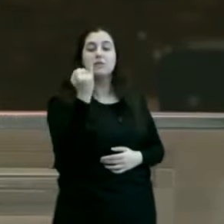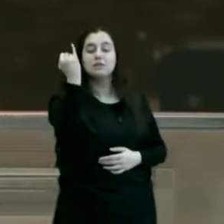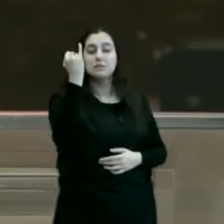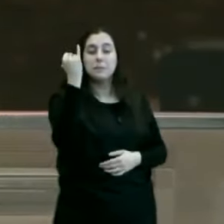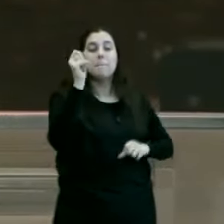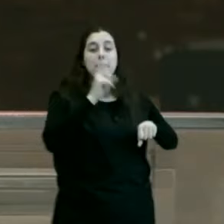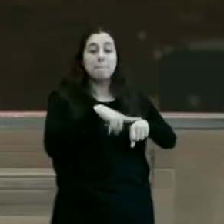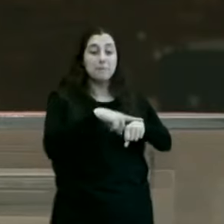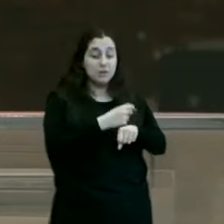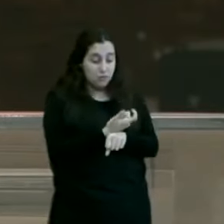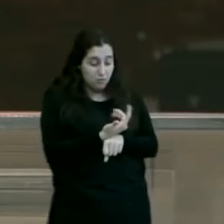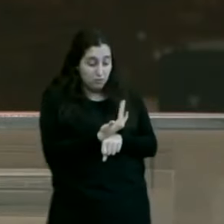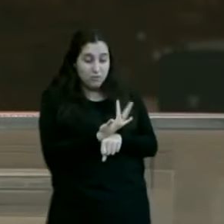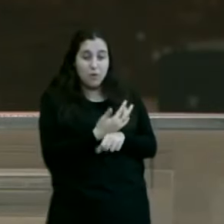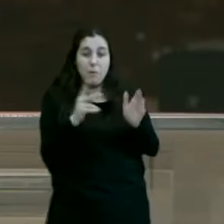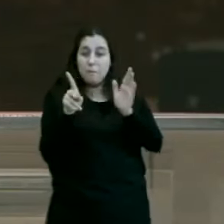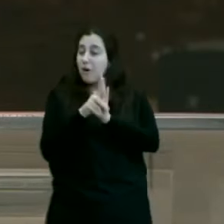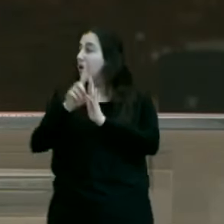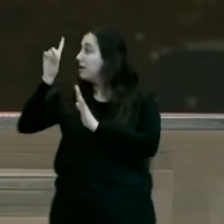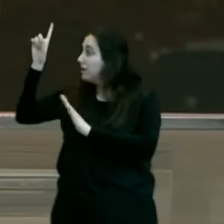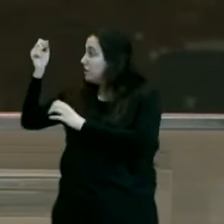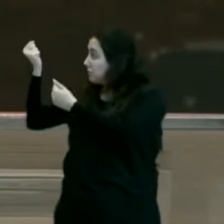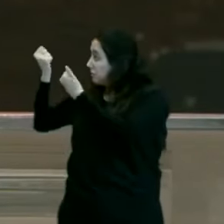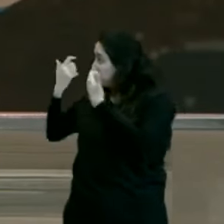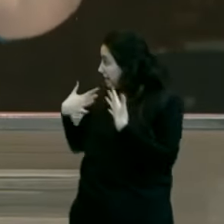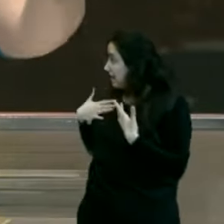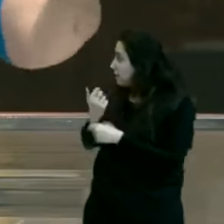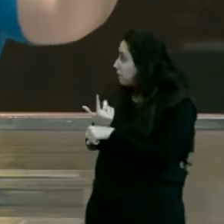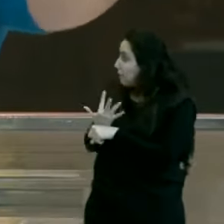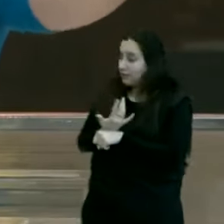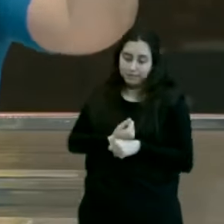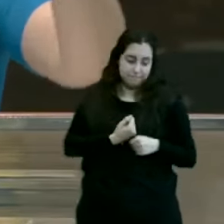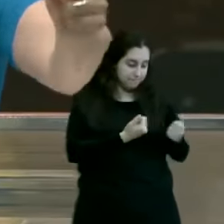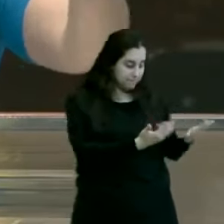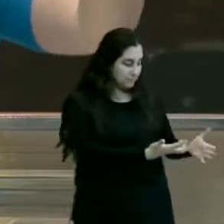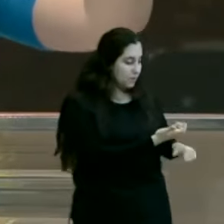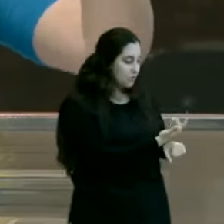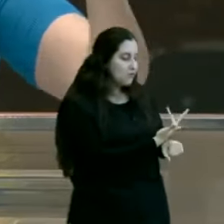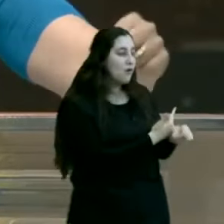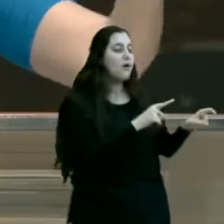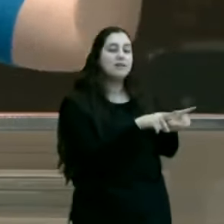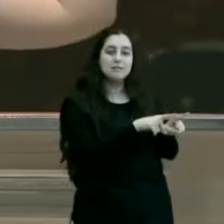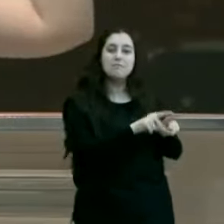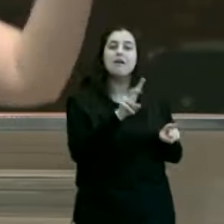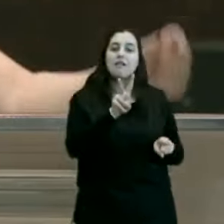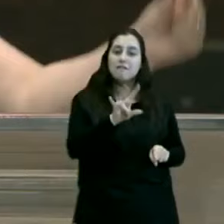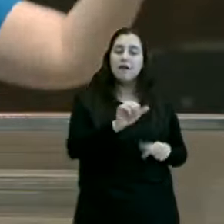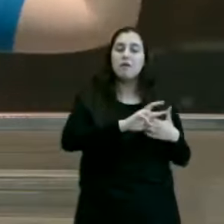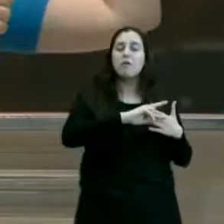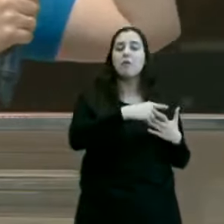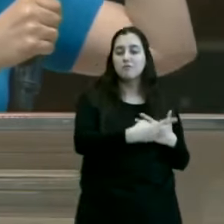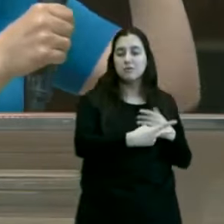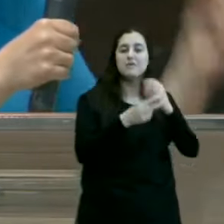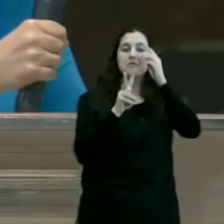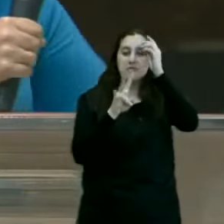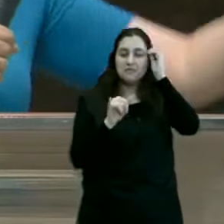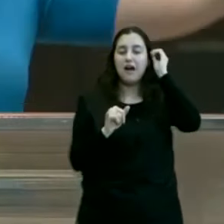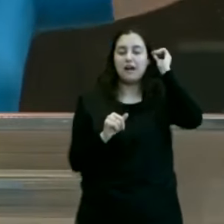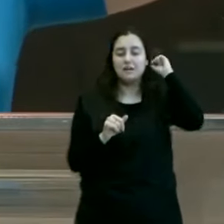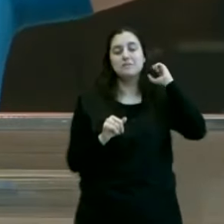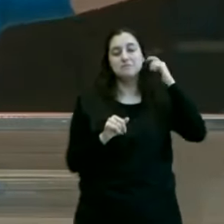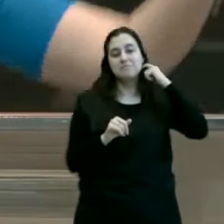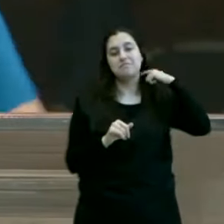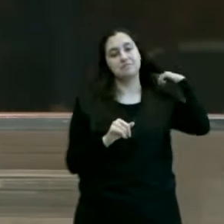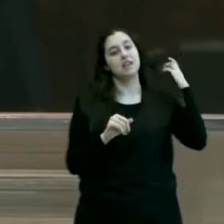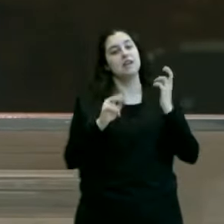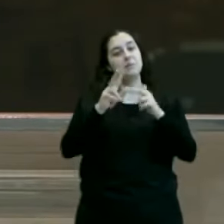o fogo do Senhor avivar o seu coração, o coração dos seus filhos também será contagiado